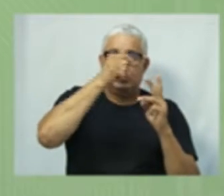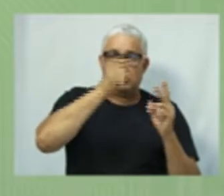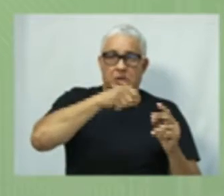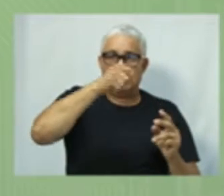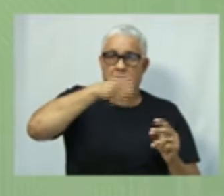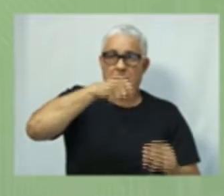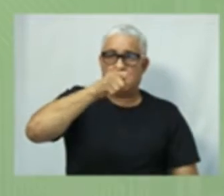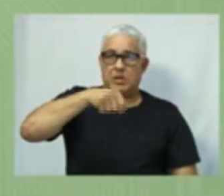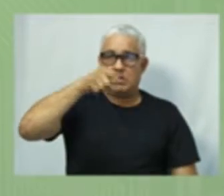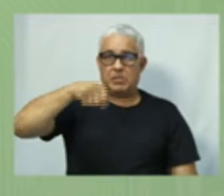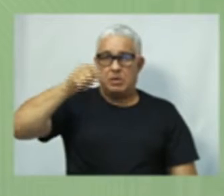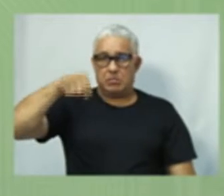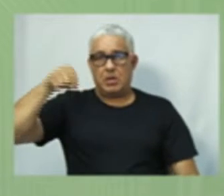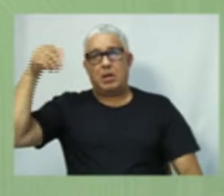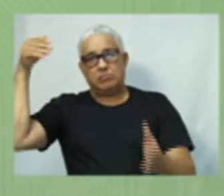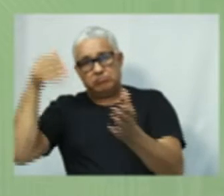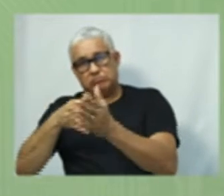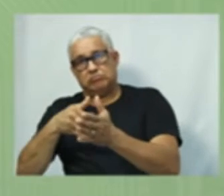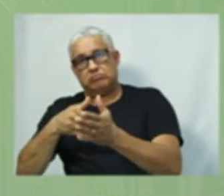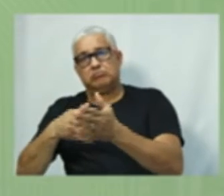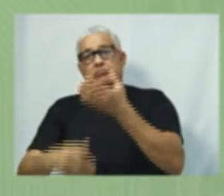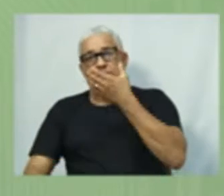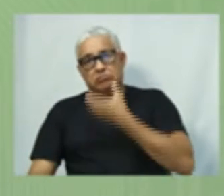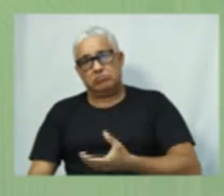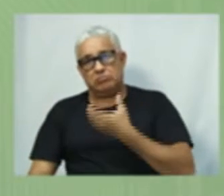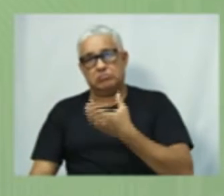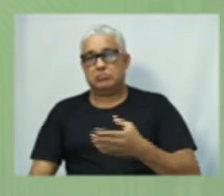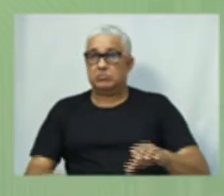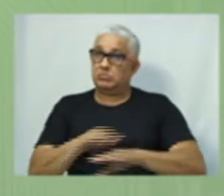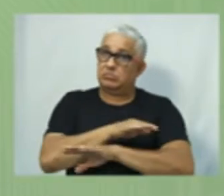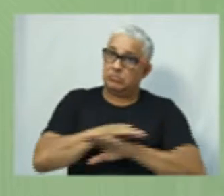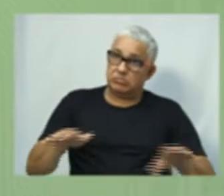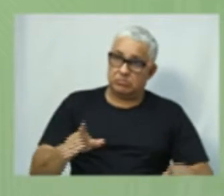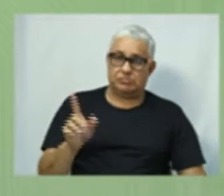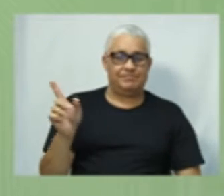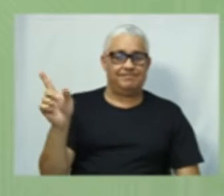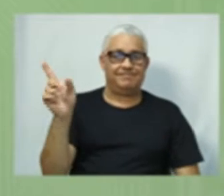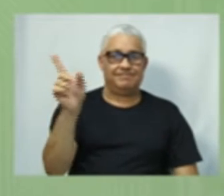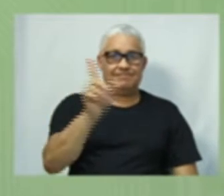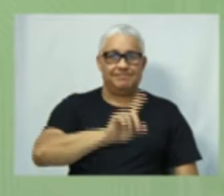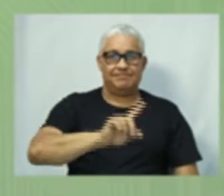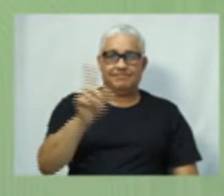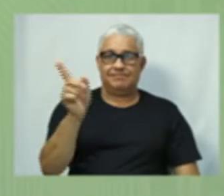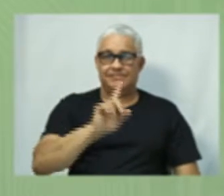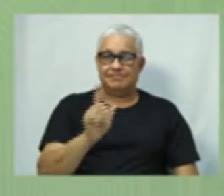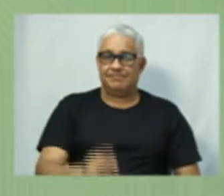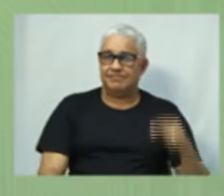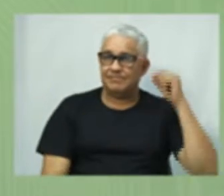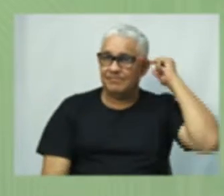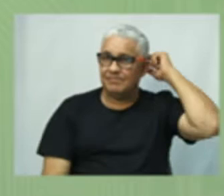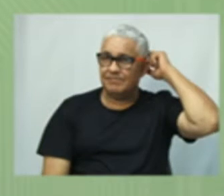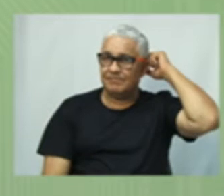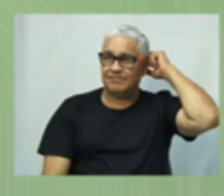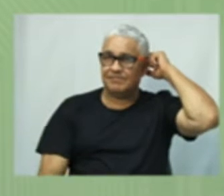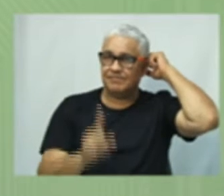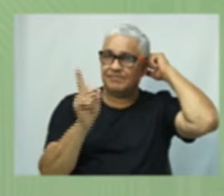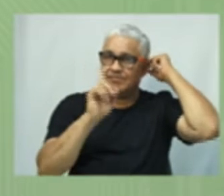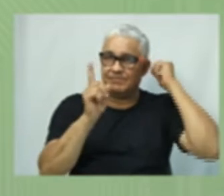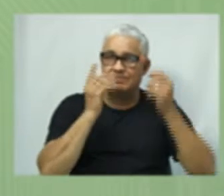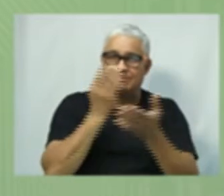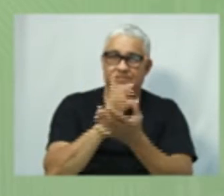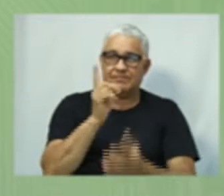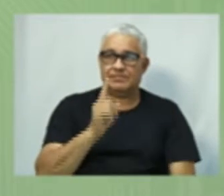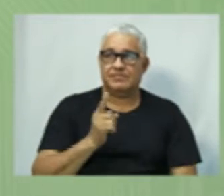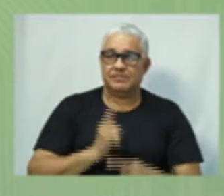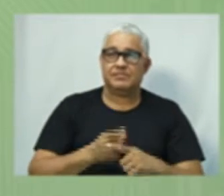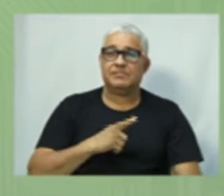mensalmente. Ufa, agora acabou, né, professor? Não, Nanina, não. Não acabou, não. Porque